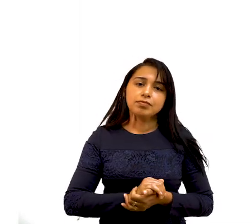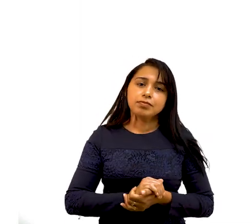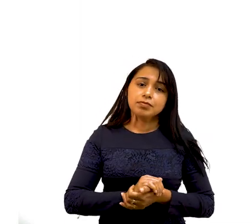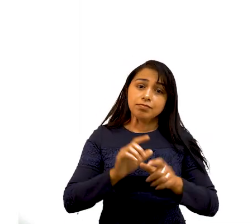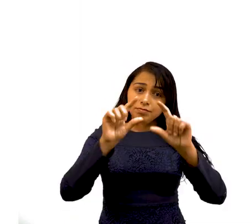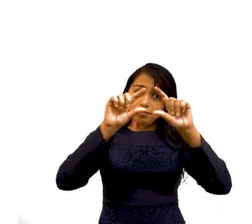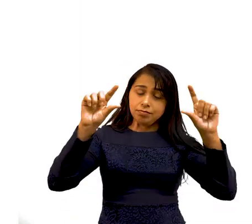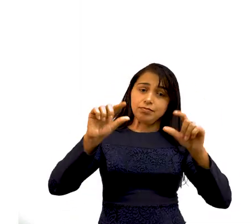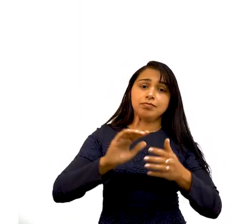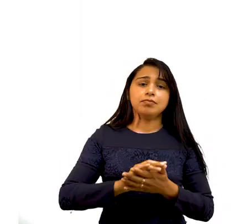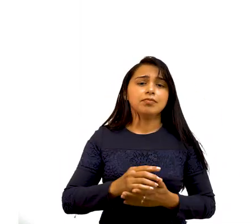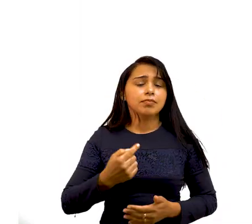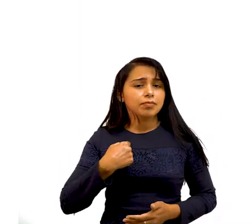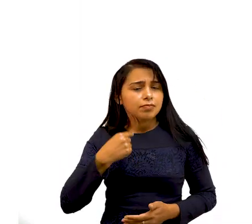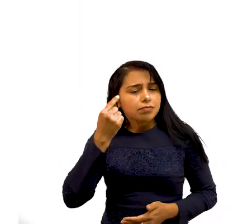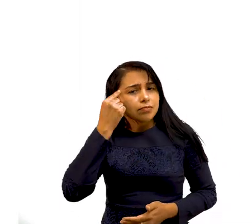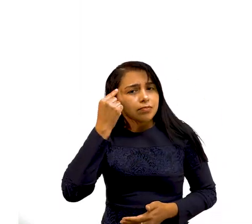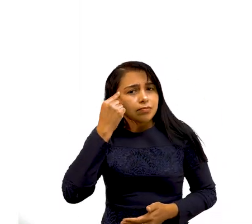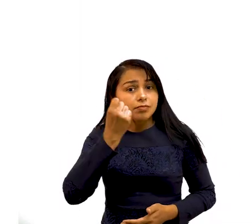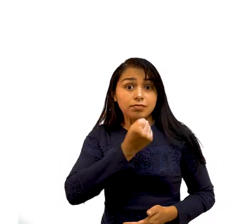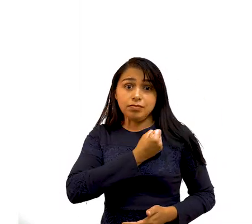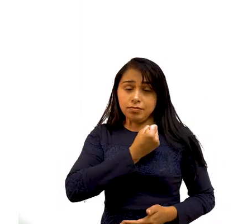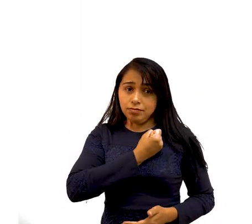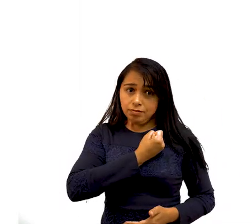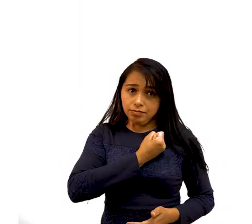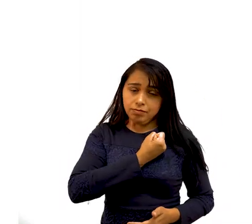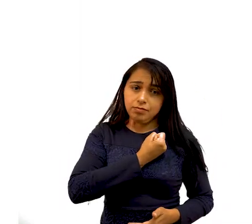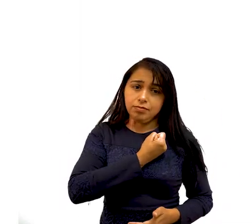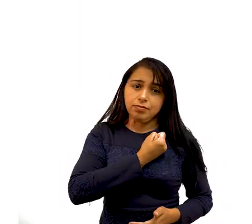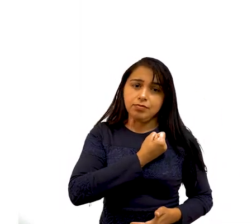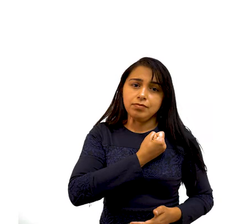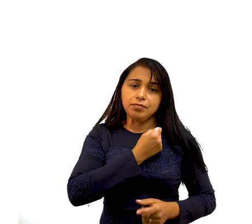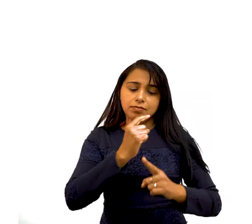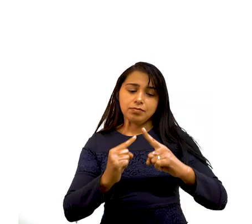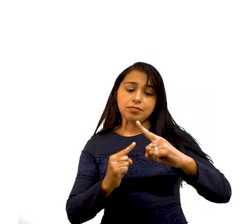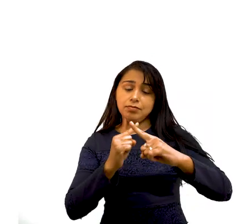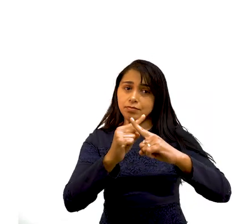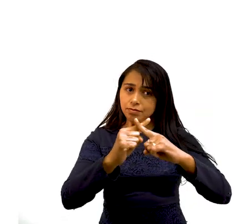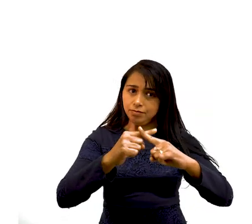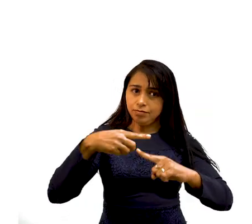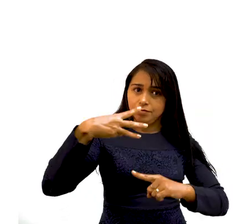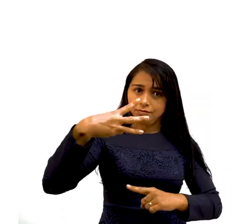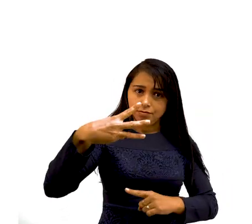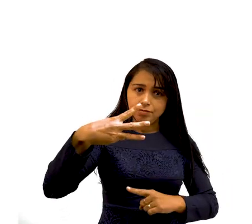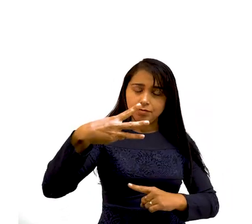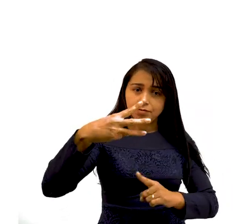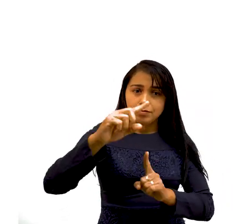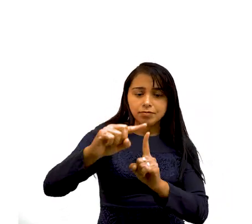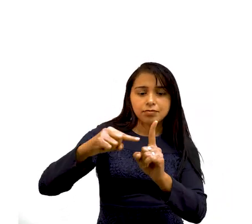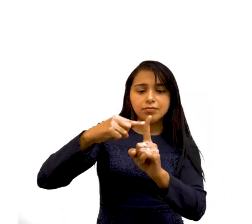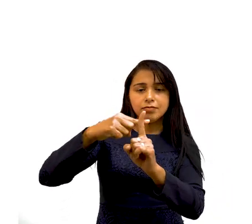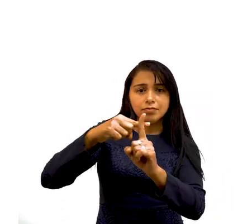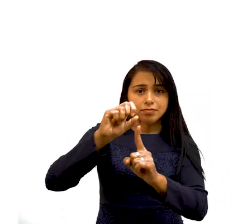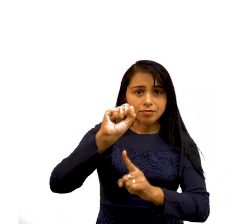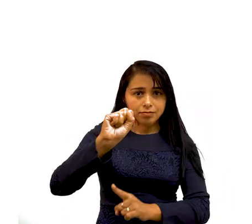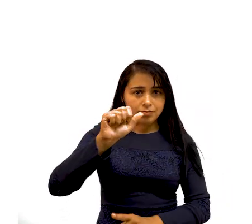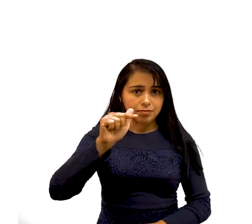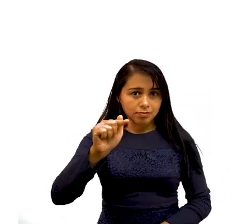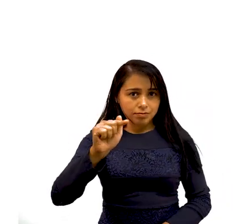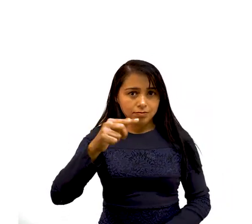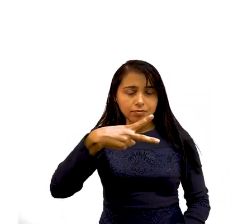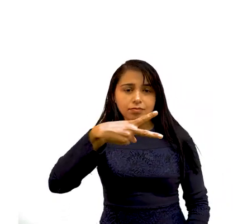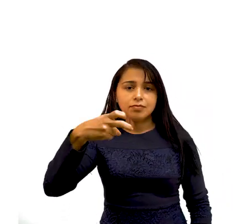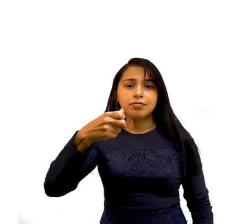acompanhe aí. Por exemplo, esse problema aqui, ó. Pensei em um número, pensei em um número, multipliquei por 3,